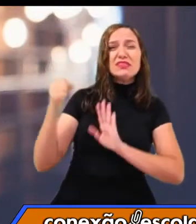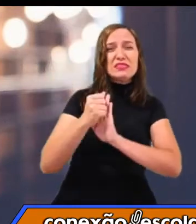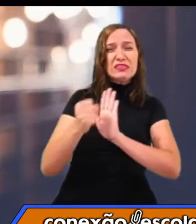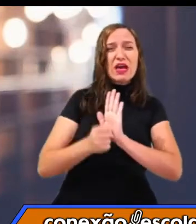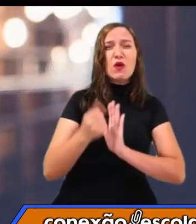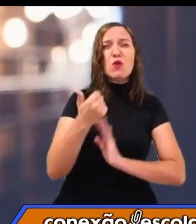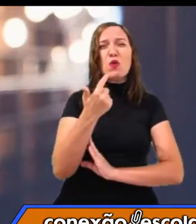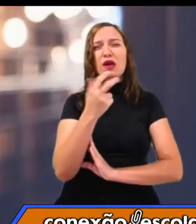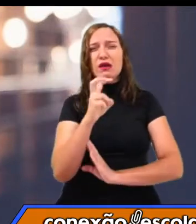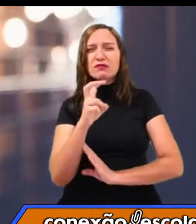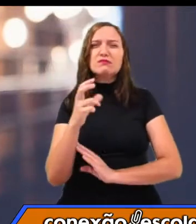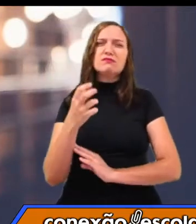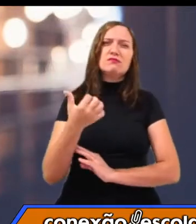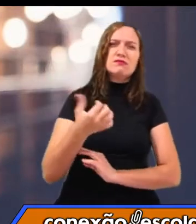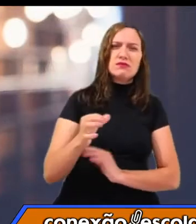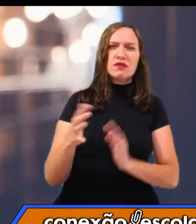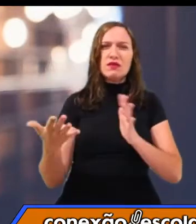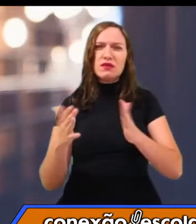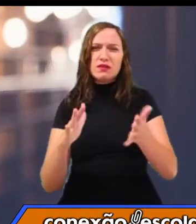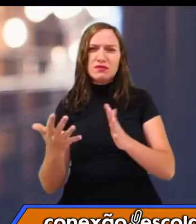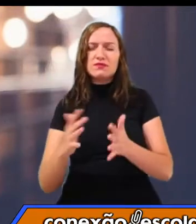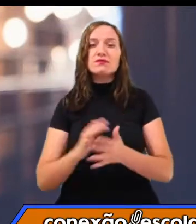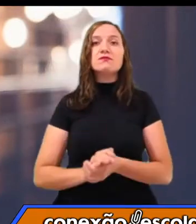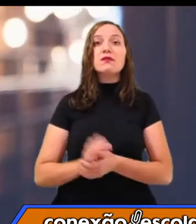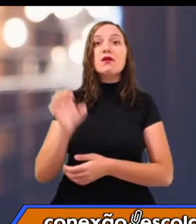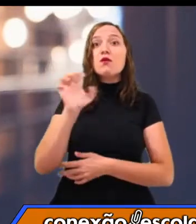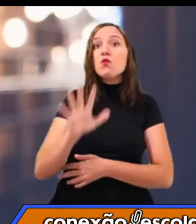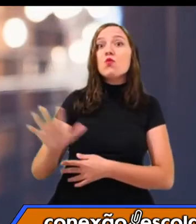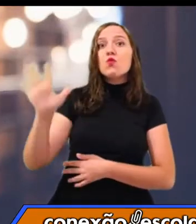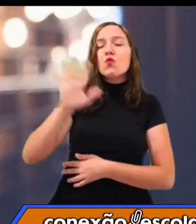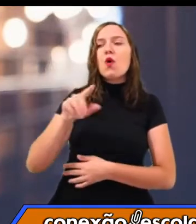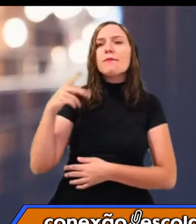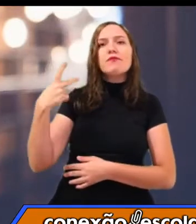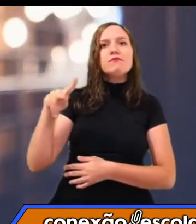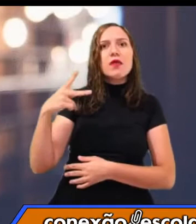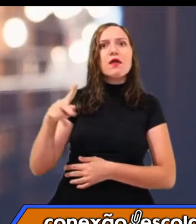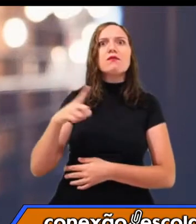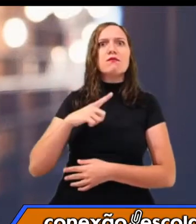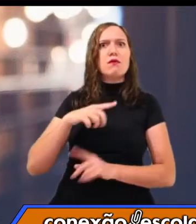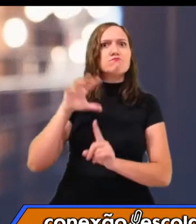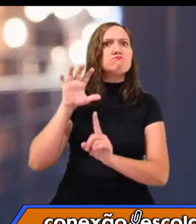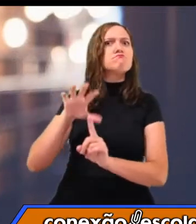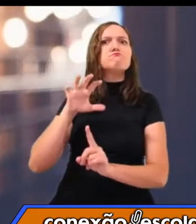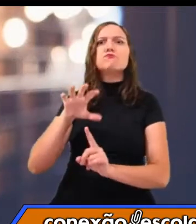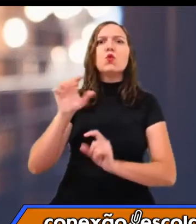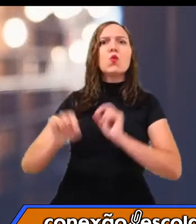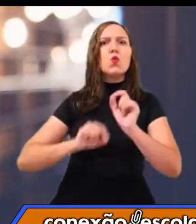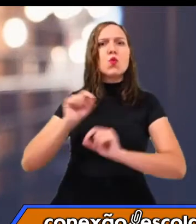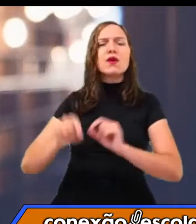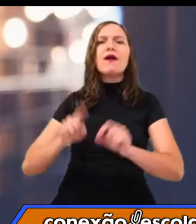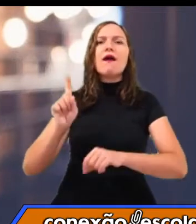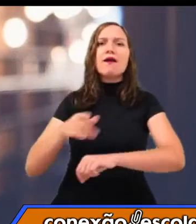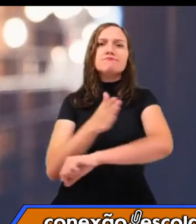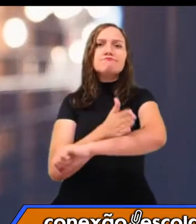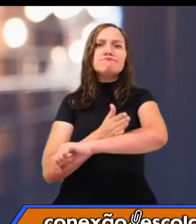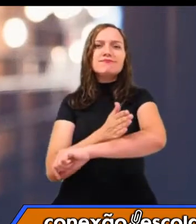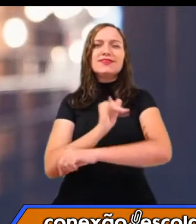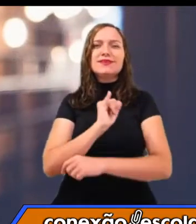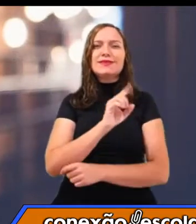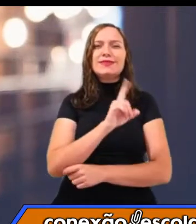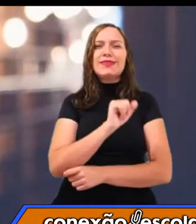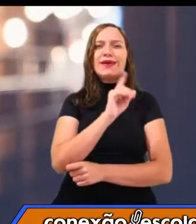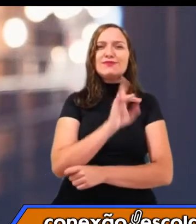XV, XVI, a Europa vivia ainda uma forte influência das ideias da Idade Média, né?